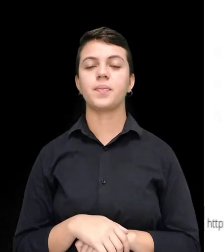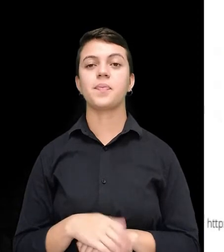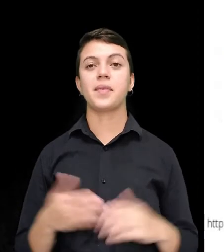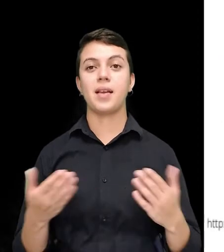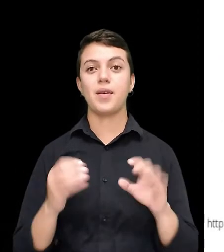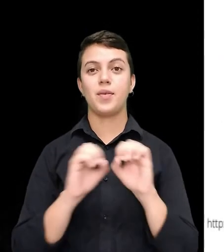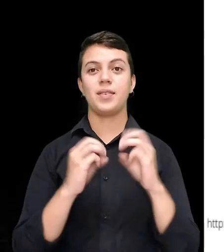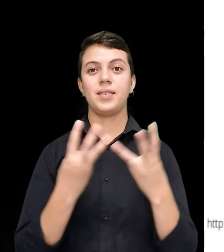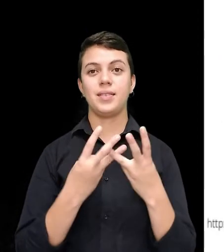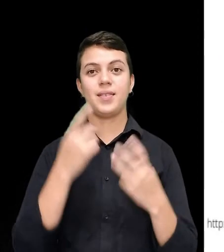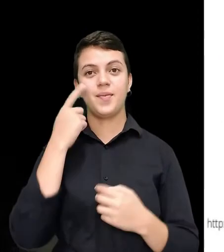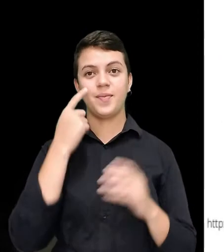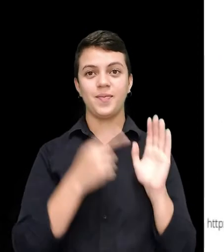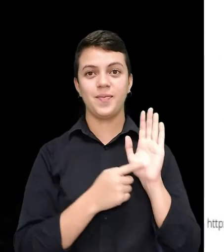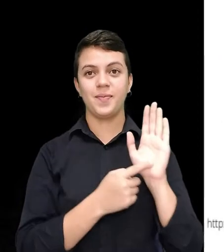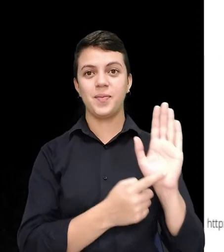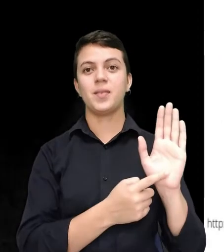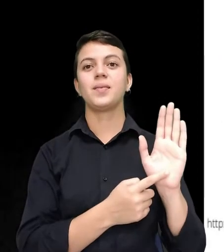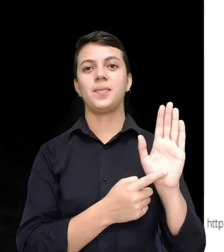Vamos iniciar